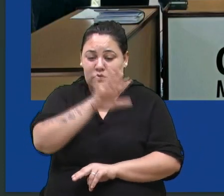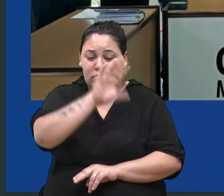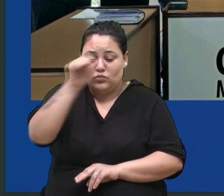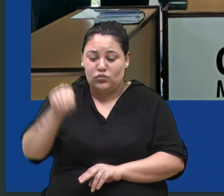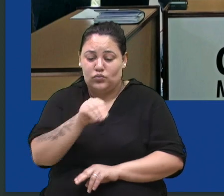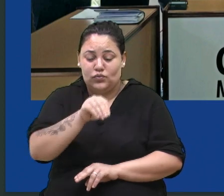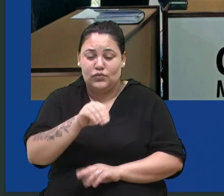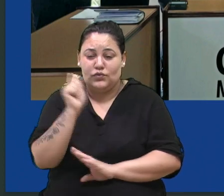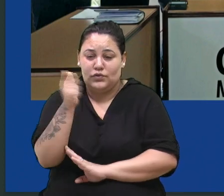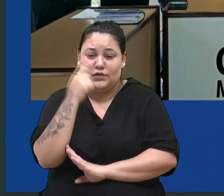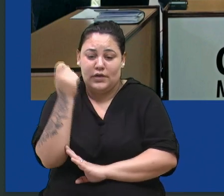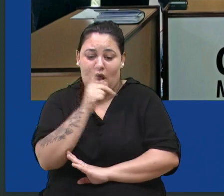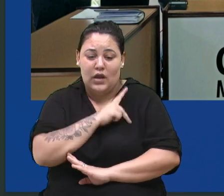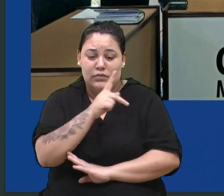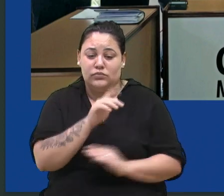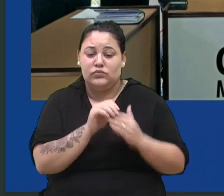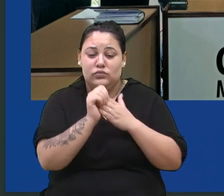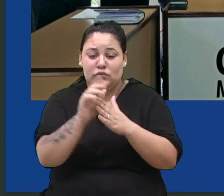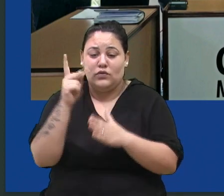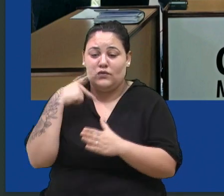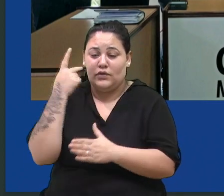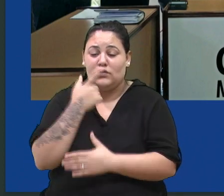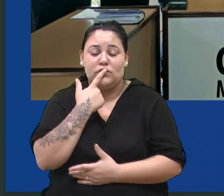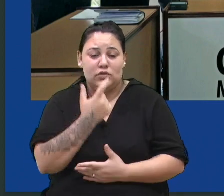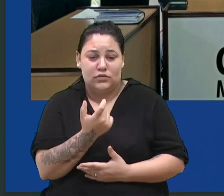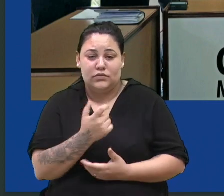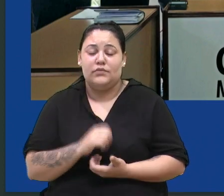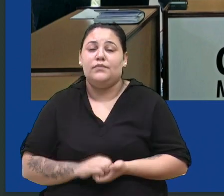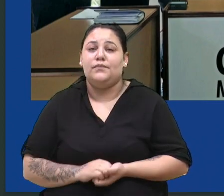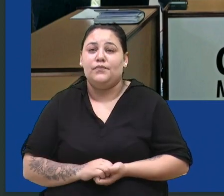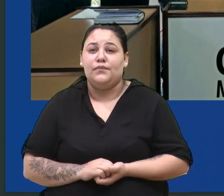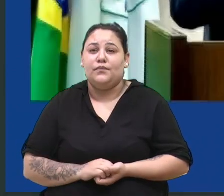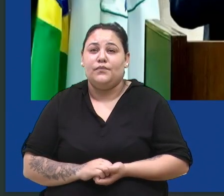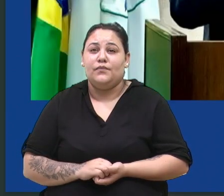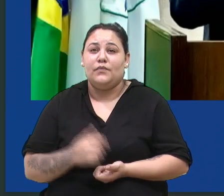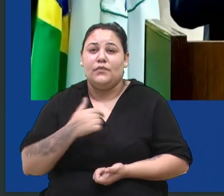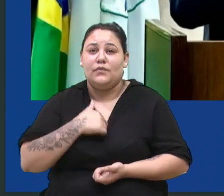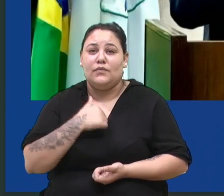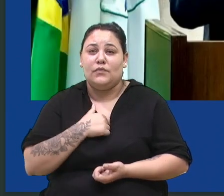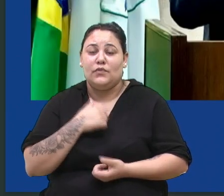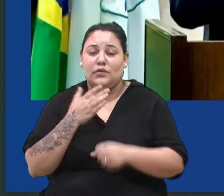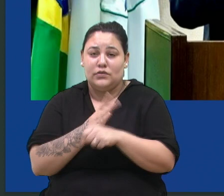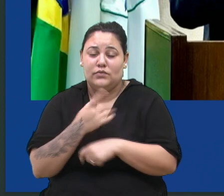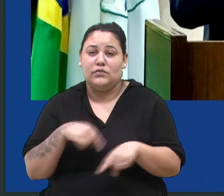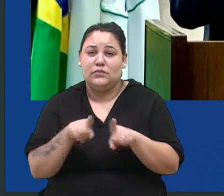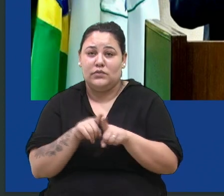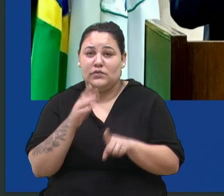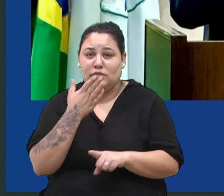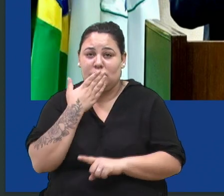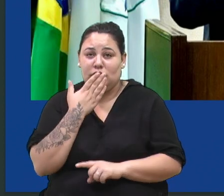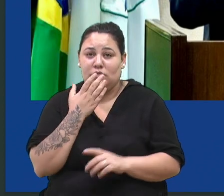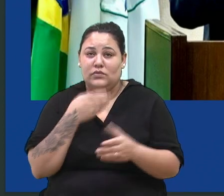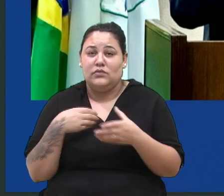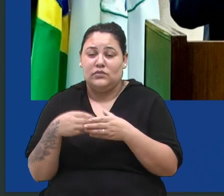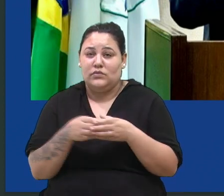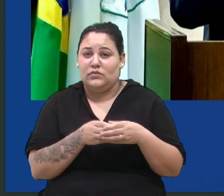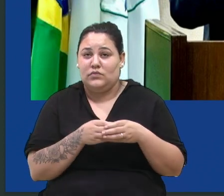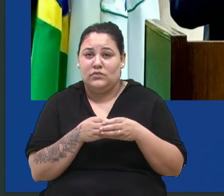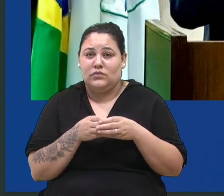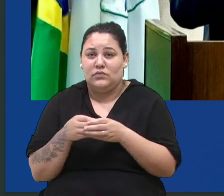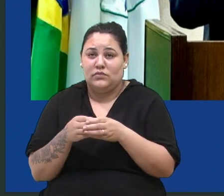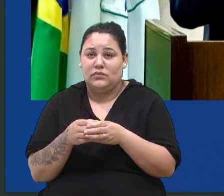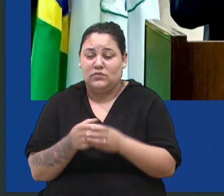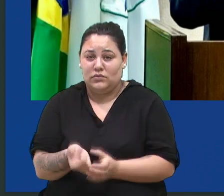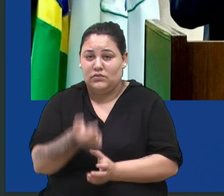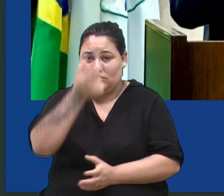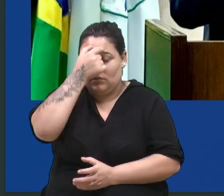qual é presidida pela vereadora Rose. Membro da Frente Parlamentar de conscientização